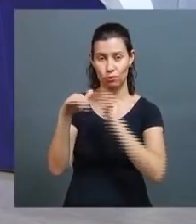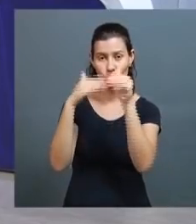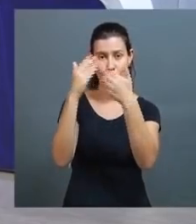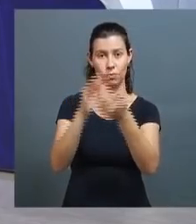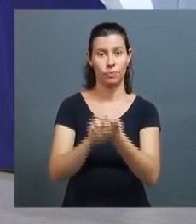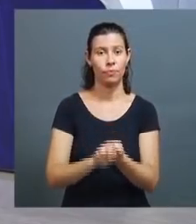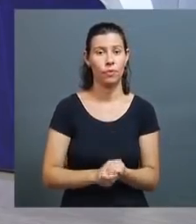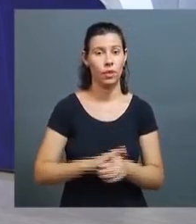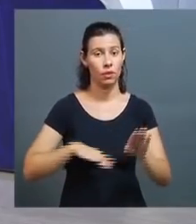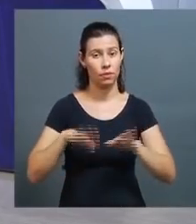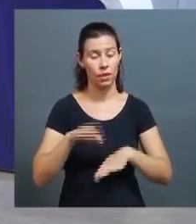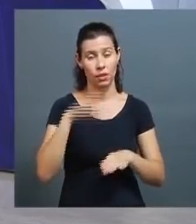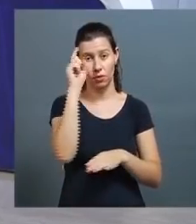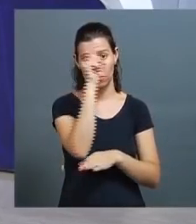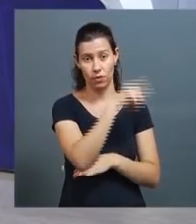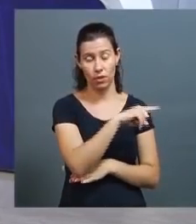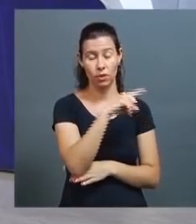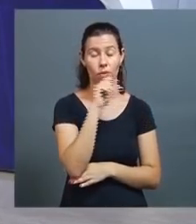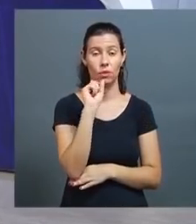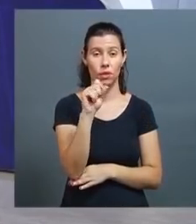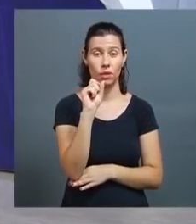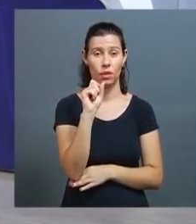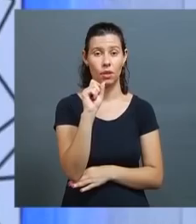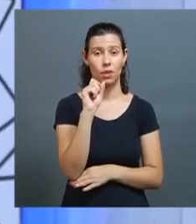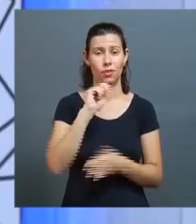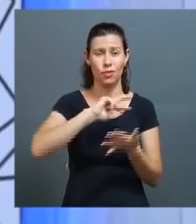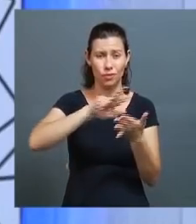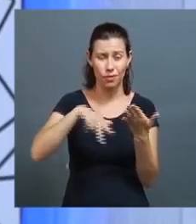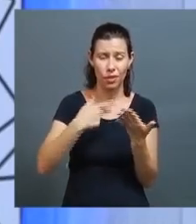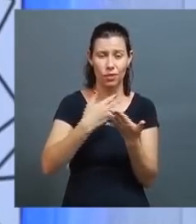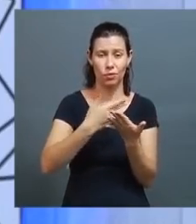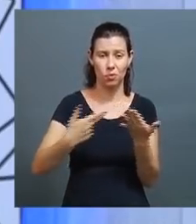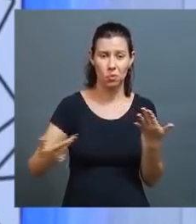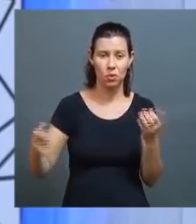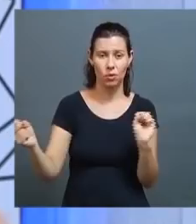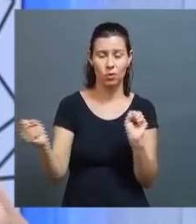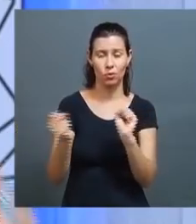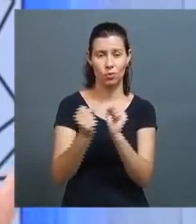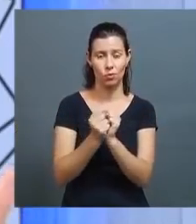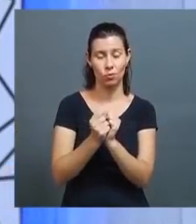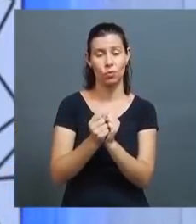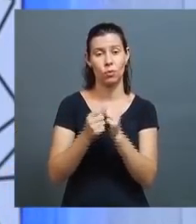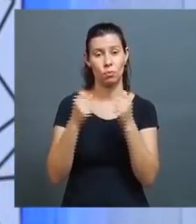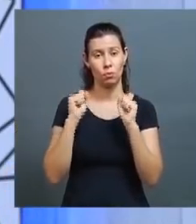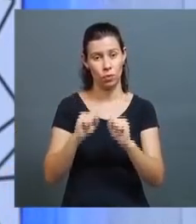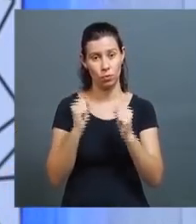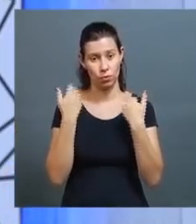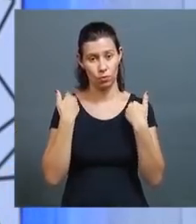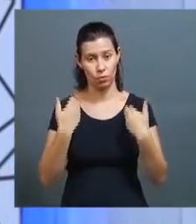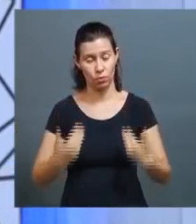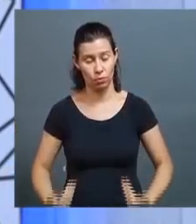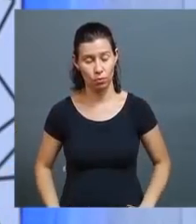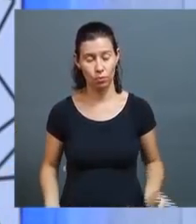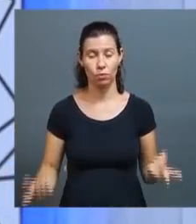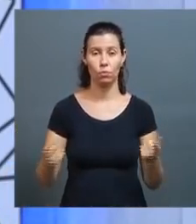normalmente as dificuldades elas se dão por combinatória de fatores. Né? Fatores orgânicos,